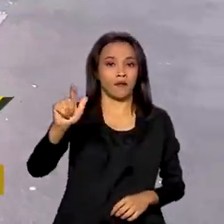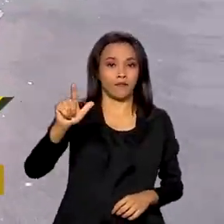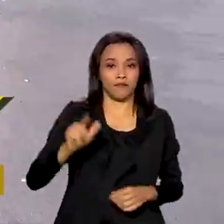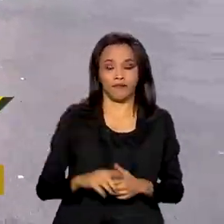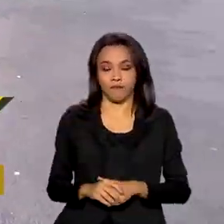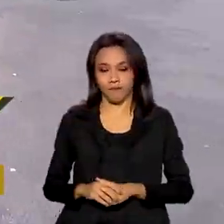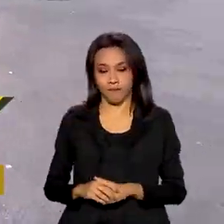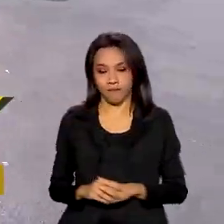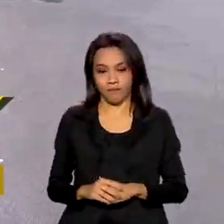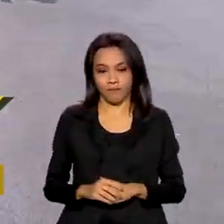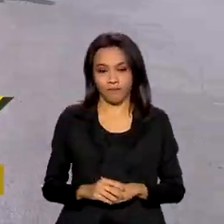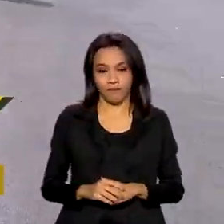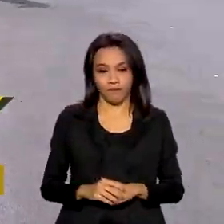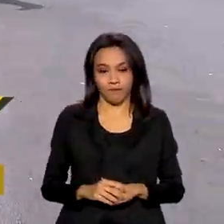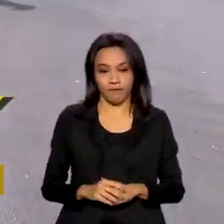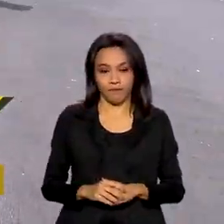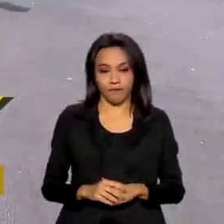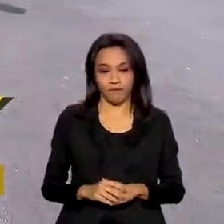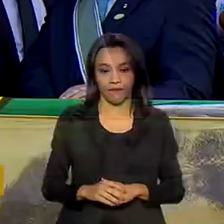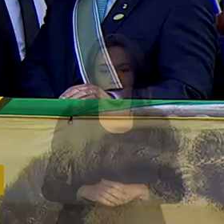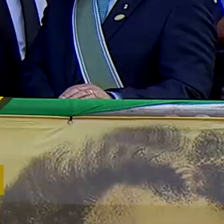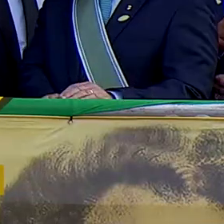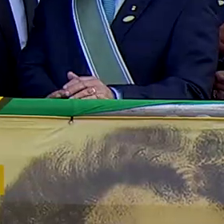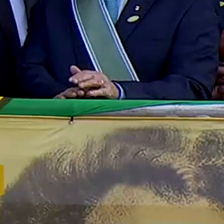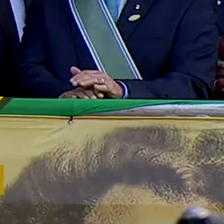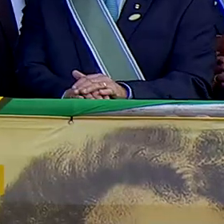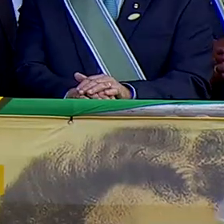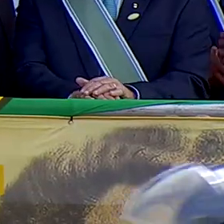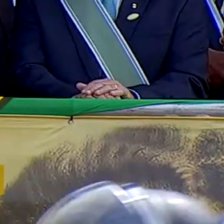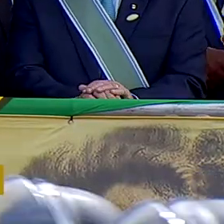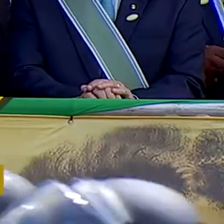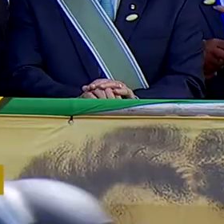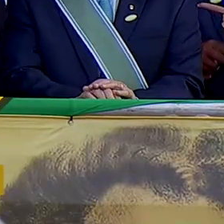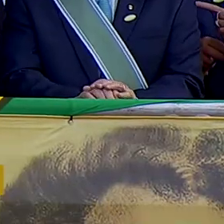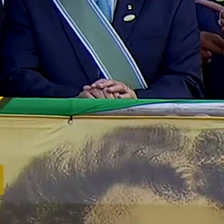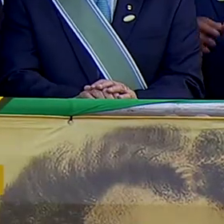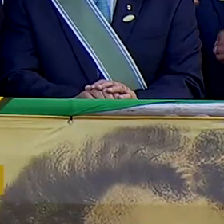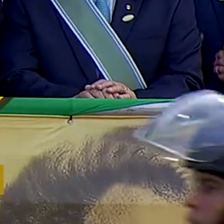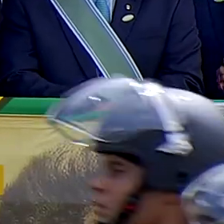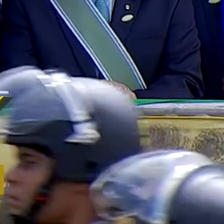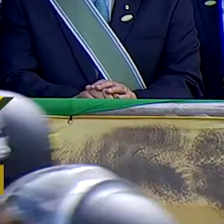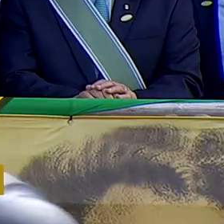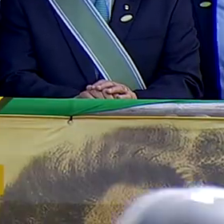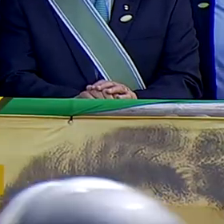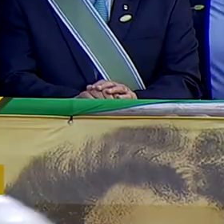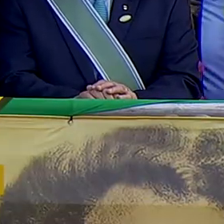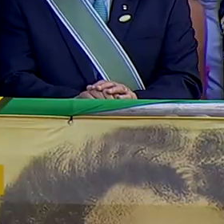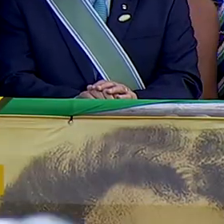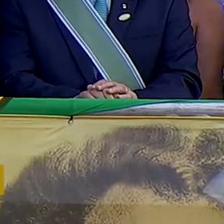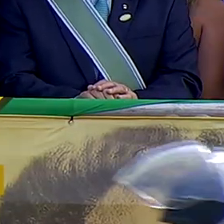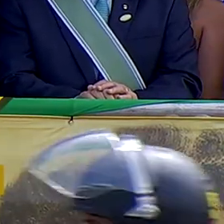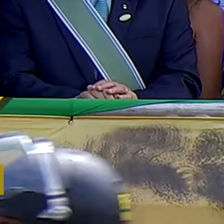Agora é a polícia aí. Vamos dar uma acertada aí.